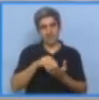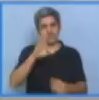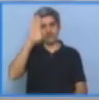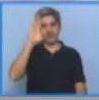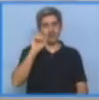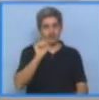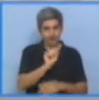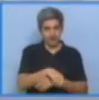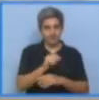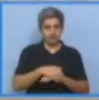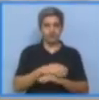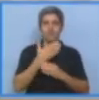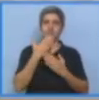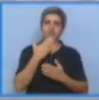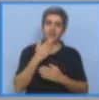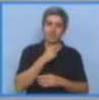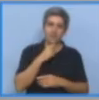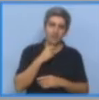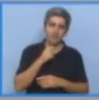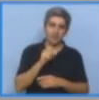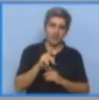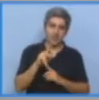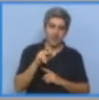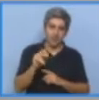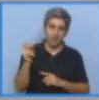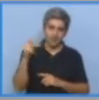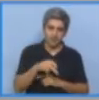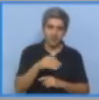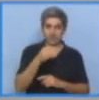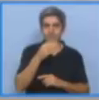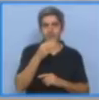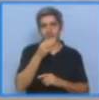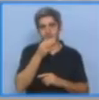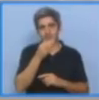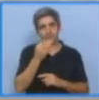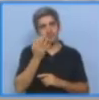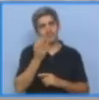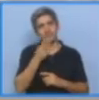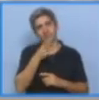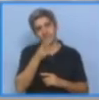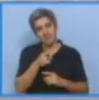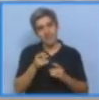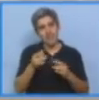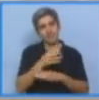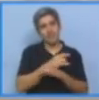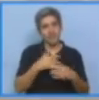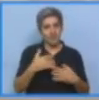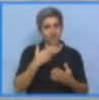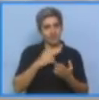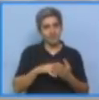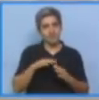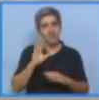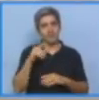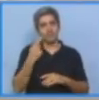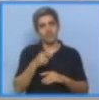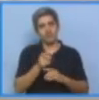presentes. Muito bem, Padre Gonçalo Fernandes, muito obrigado por ter estado aqui e nos ter revelado, ao fim e ao cabo, este campeonato que, obrigado. Na verdade, é muito mais